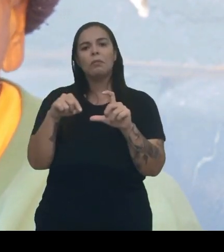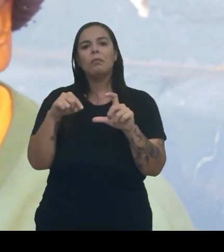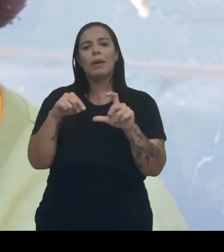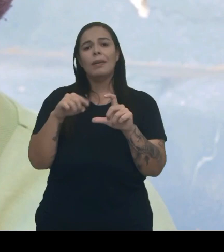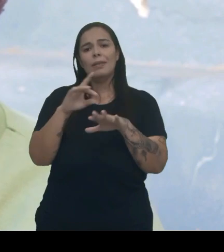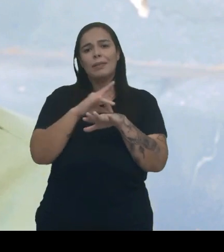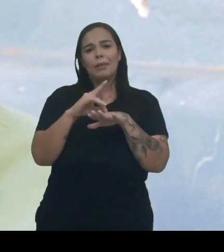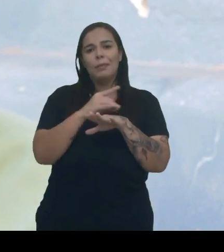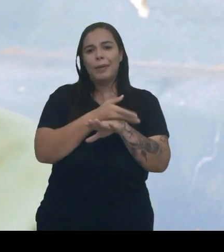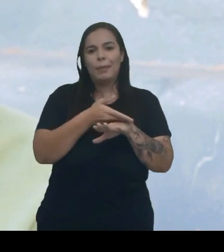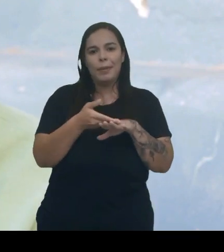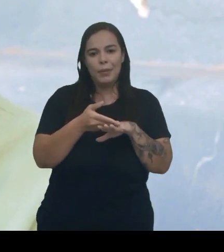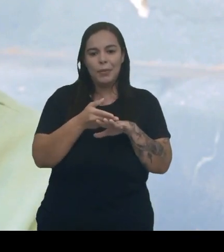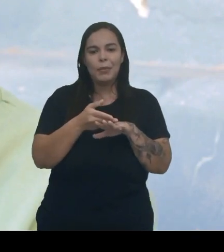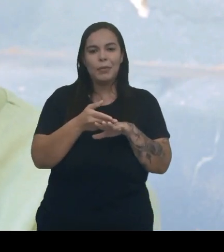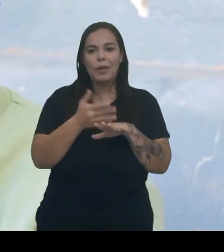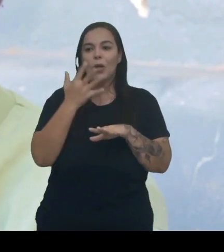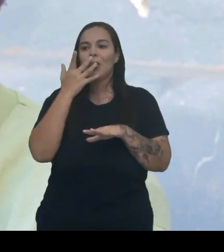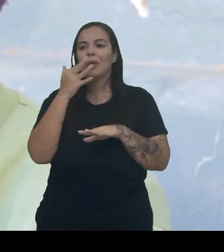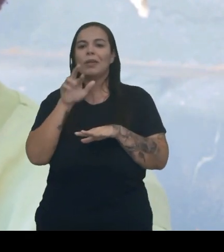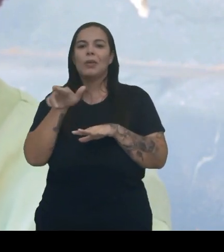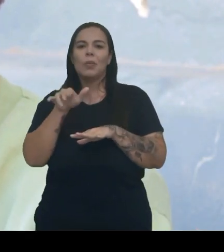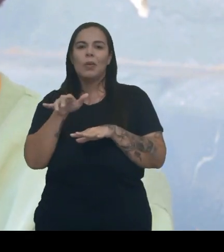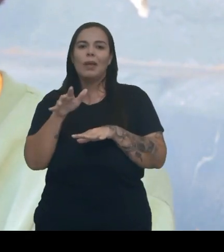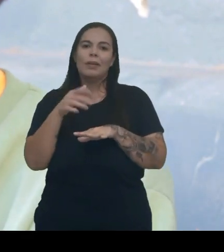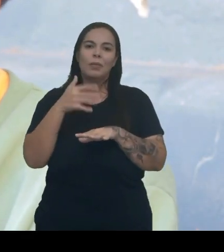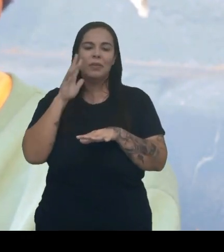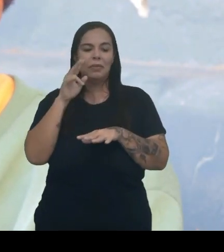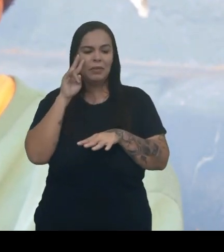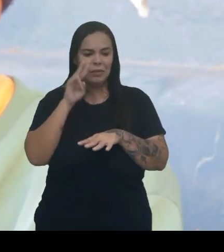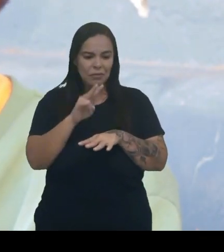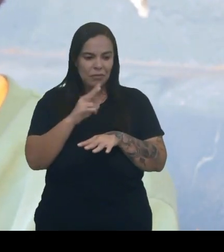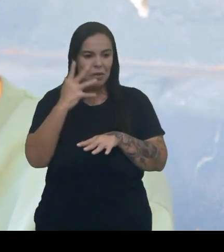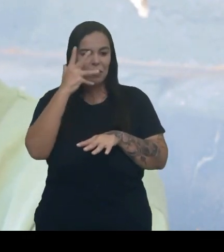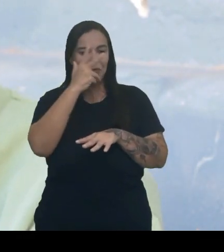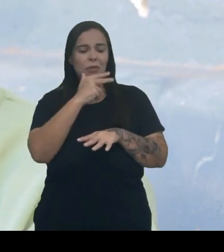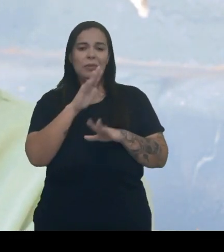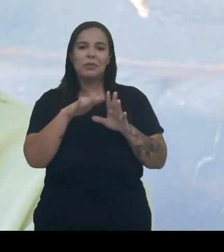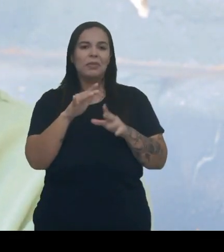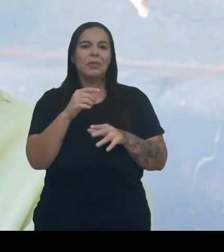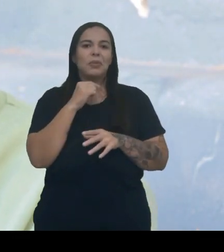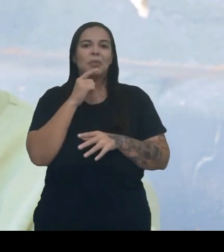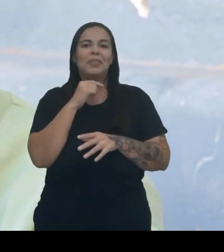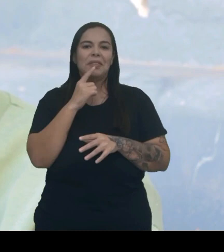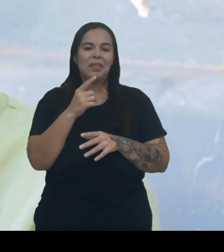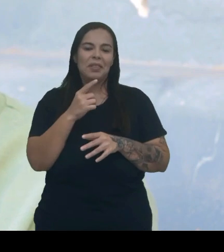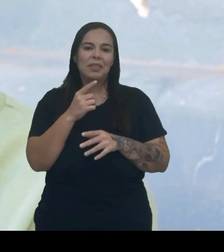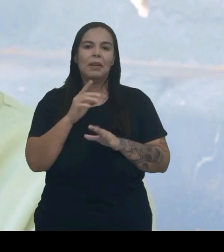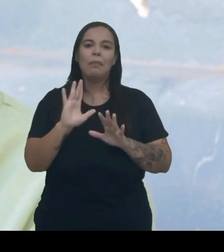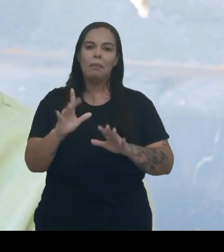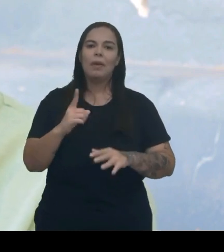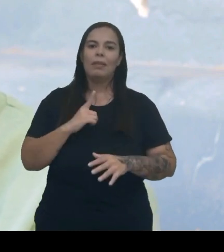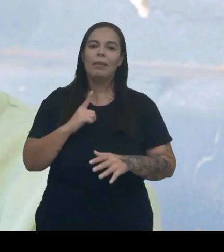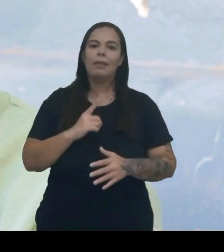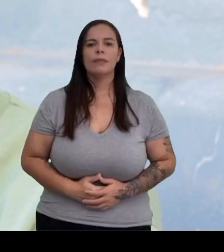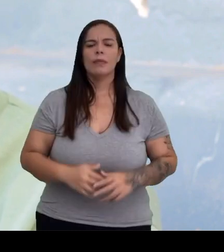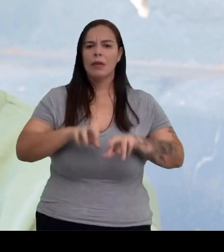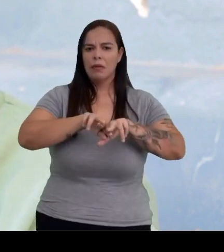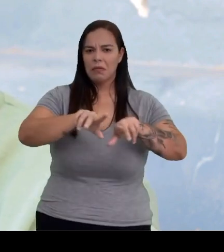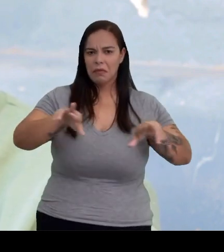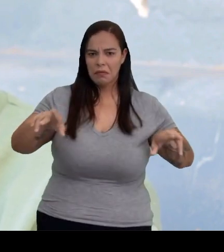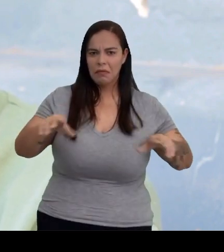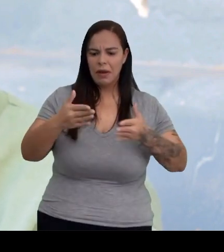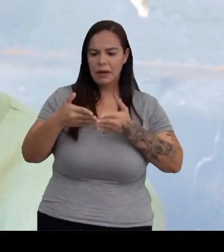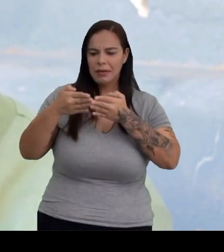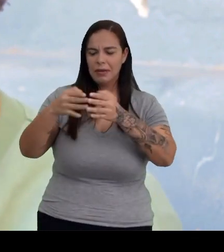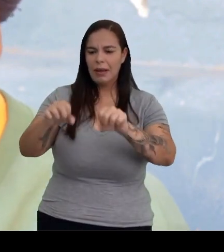são fotos preto e branco. Né? Não dá para você ter assim uma dimensão como era bonito, né? Eu me apaixonei Mas que por tem essas várias